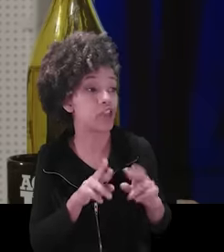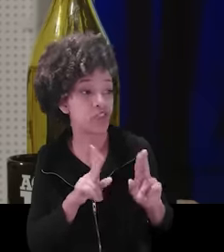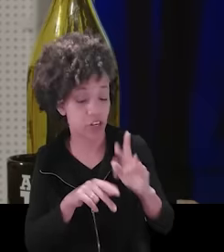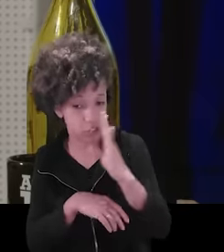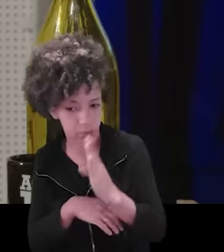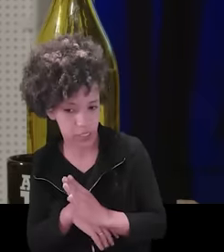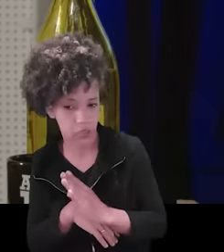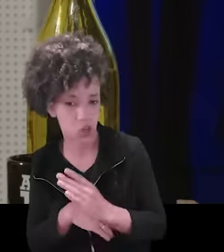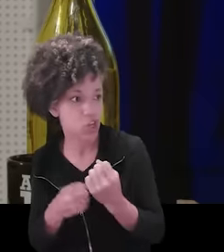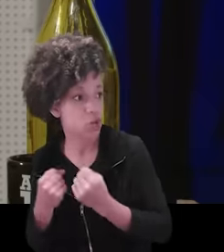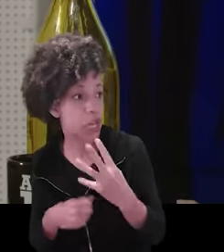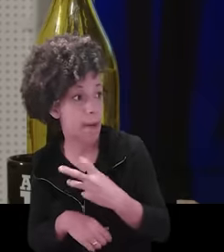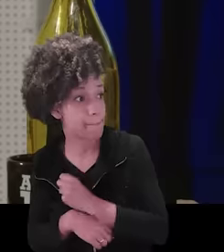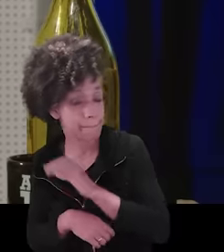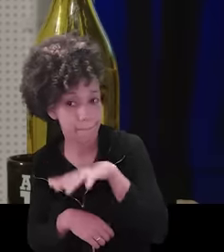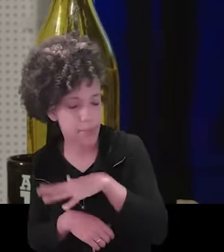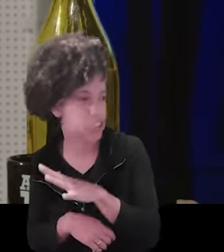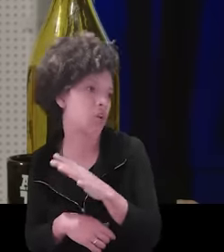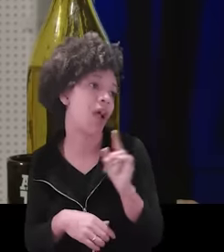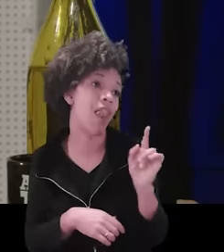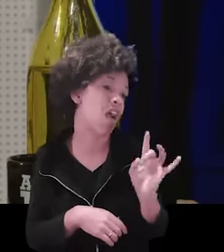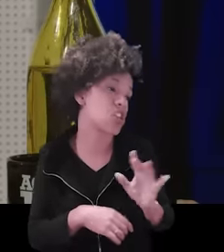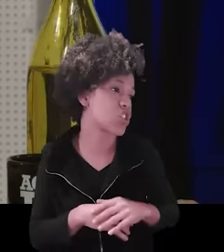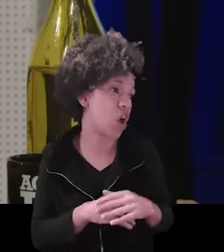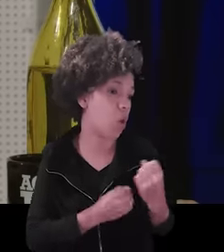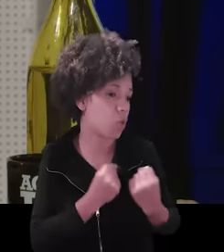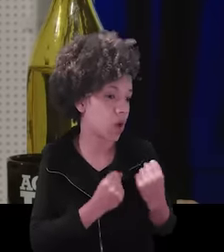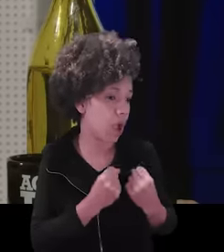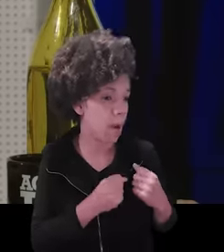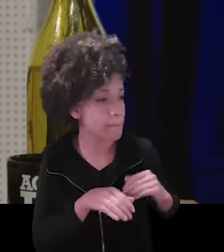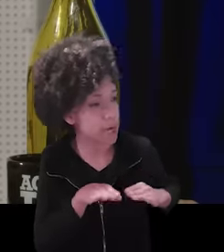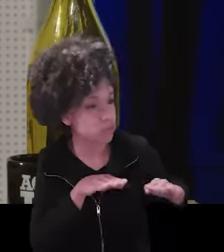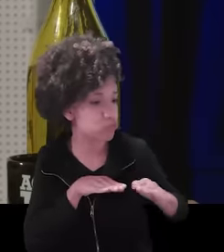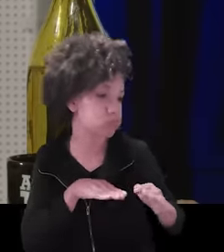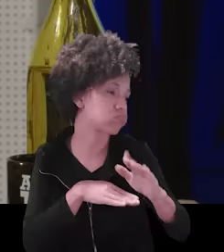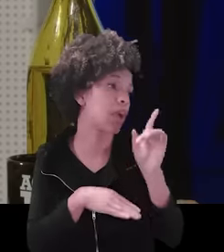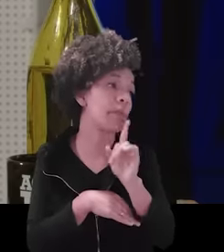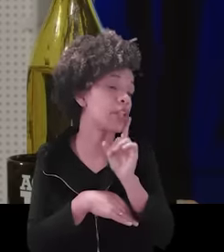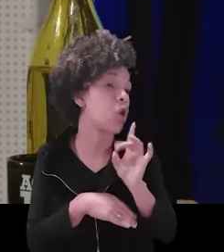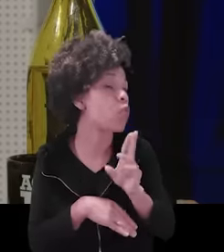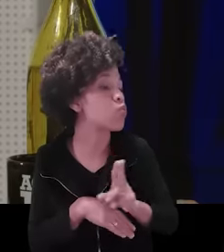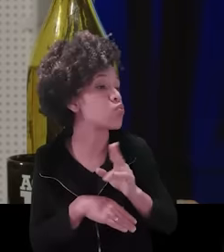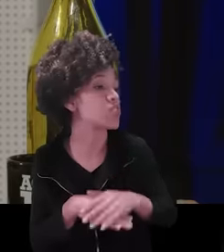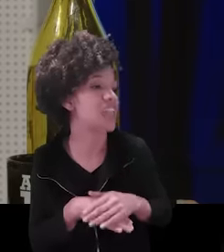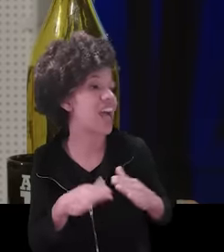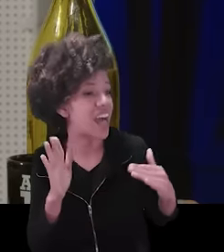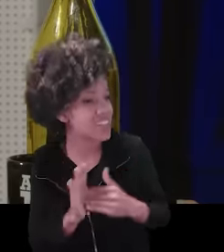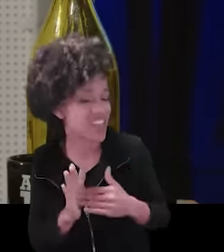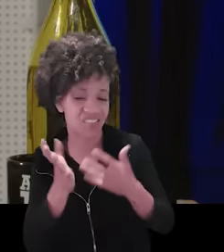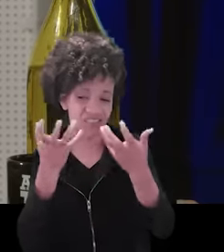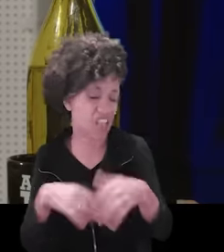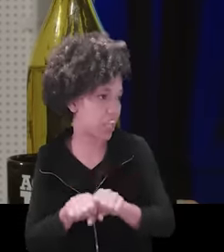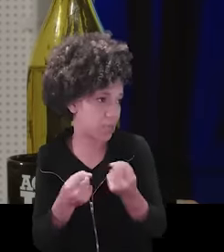porque diferente do Brasil que carro é paixão nacional lá é só um meio de locomoção e americano é assim ele usa as coisas